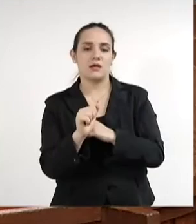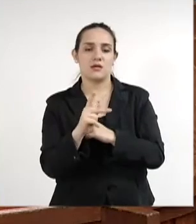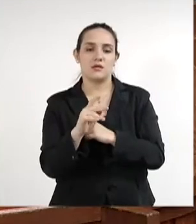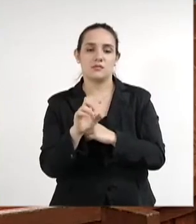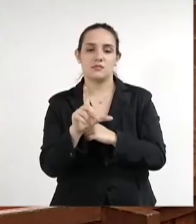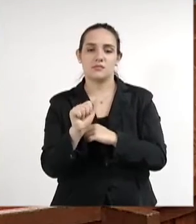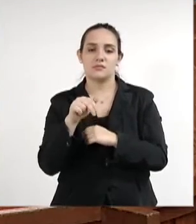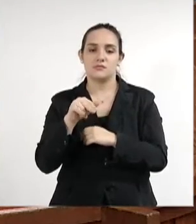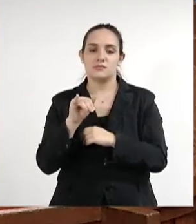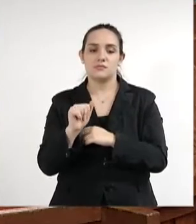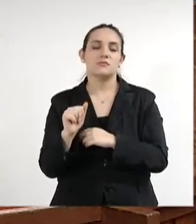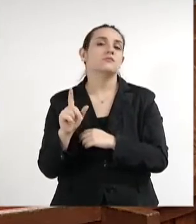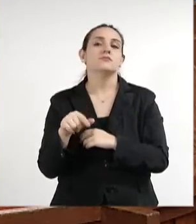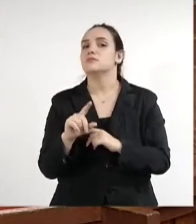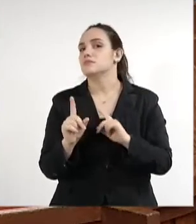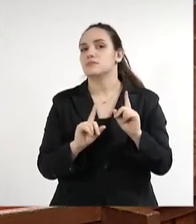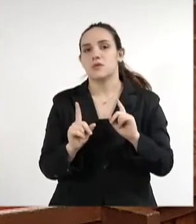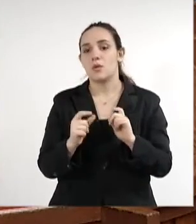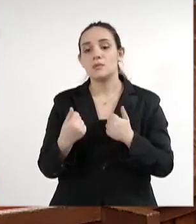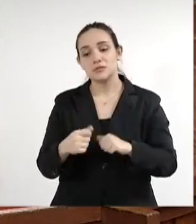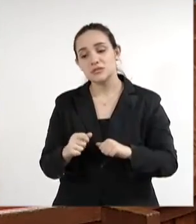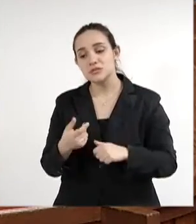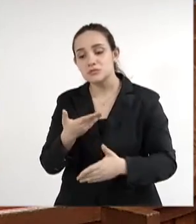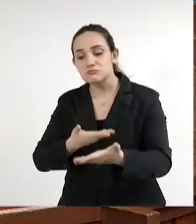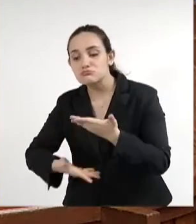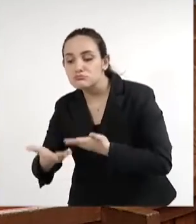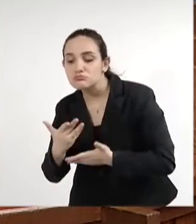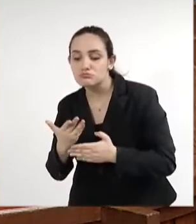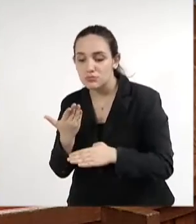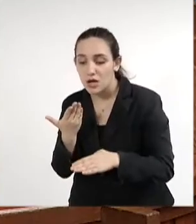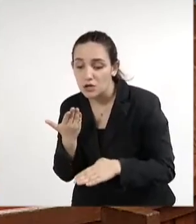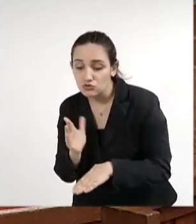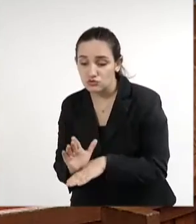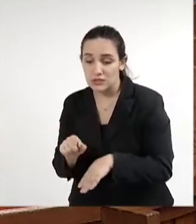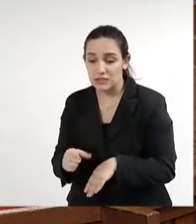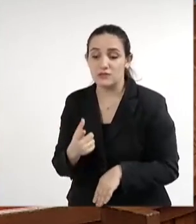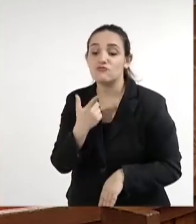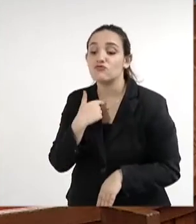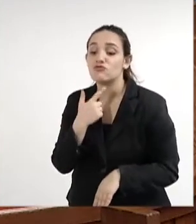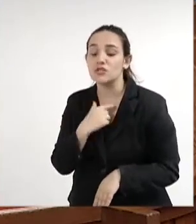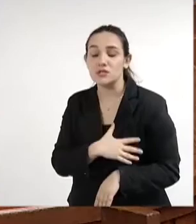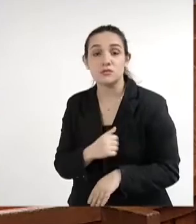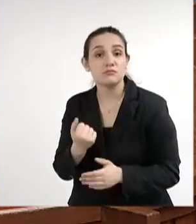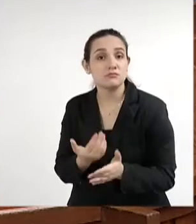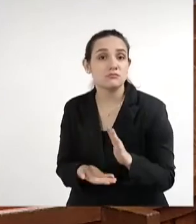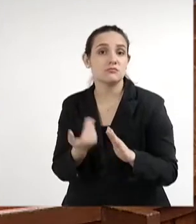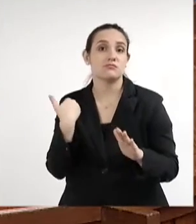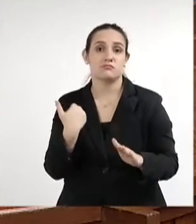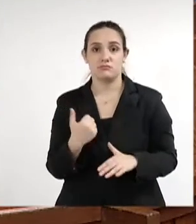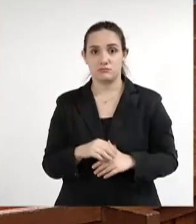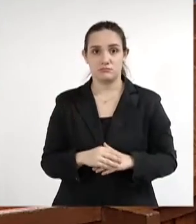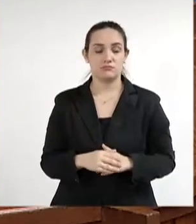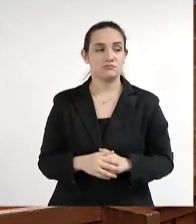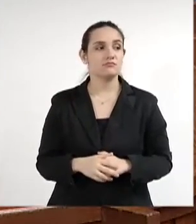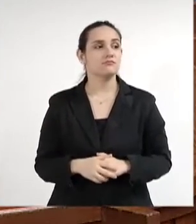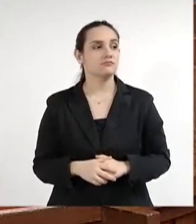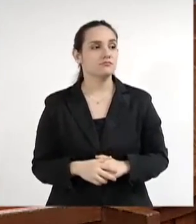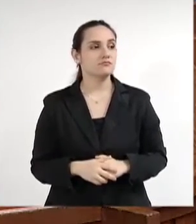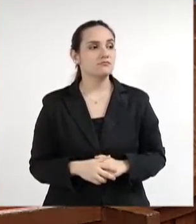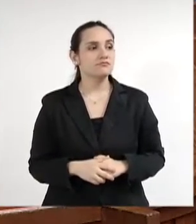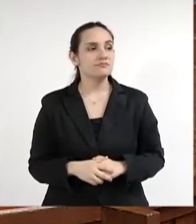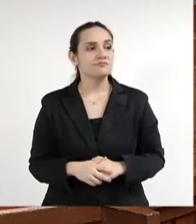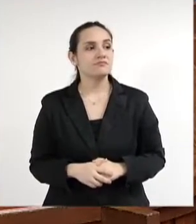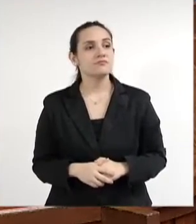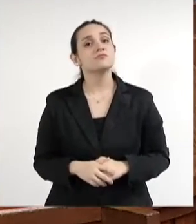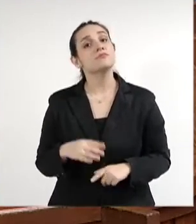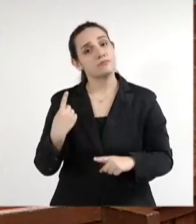de fazer com que essa ideação suicida seja retirada, que a pessoa não pense mais nisso. A